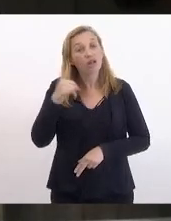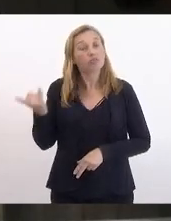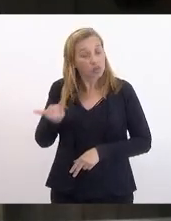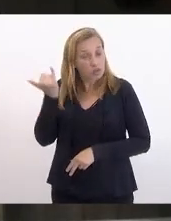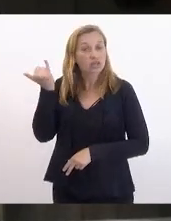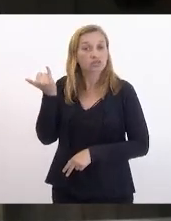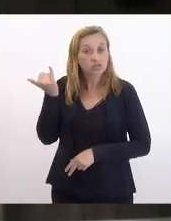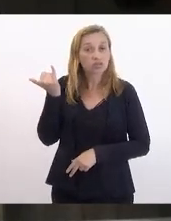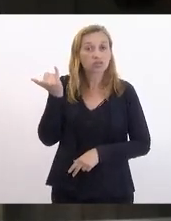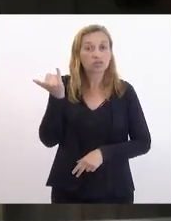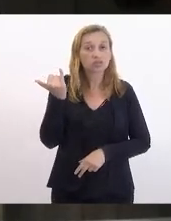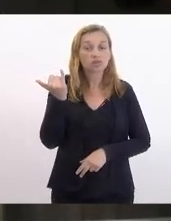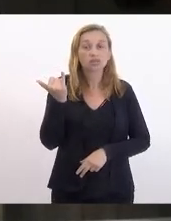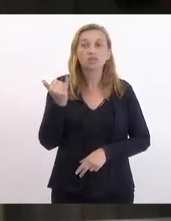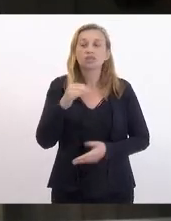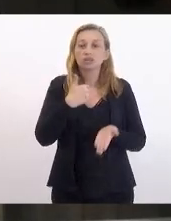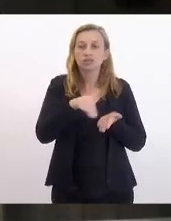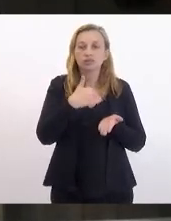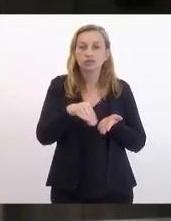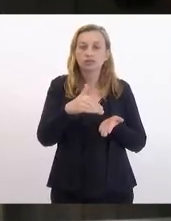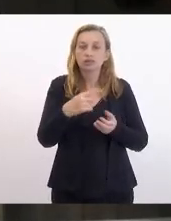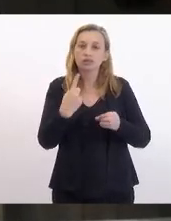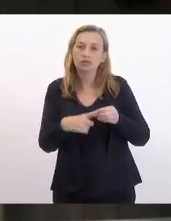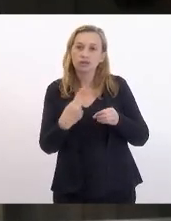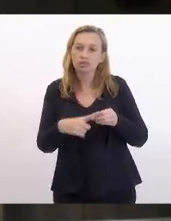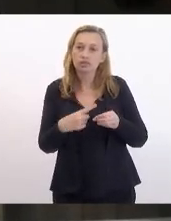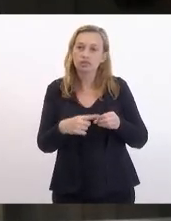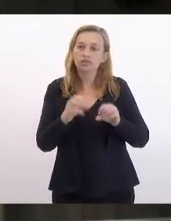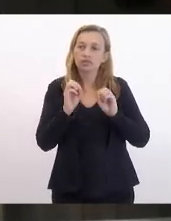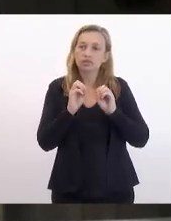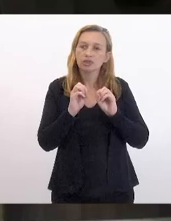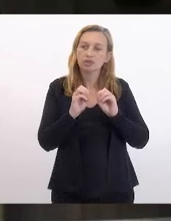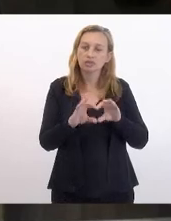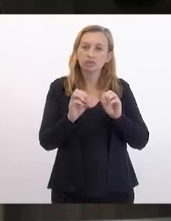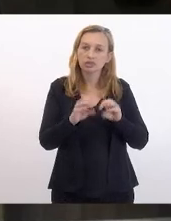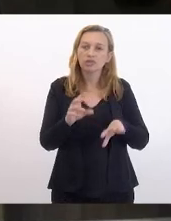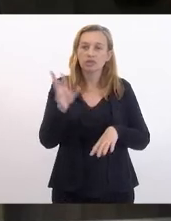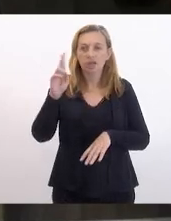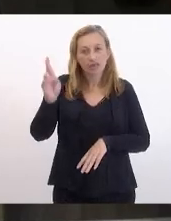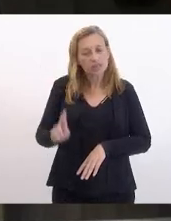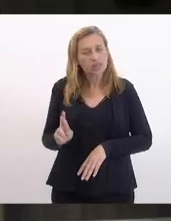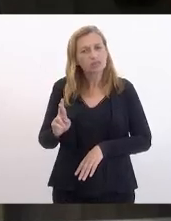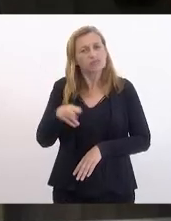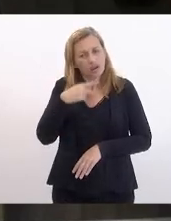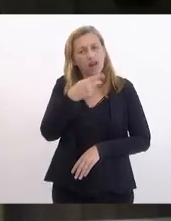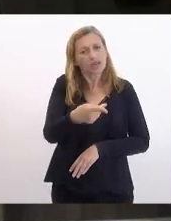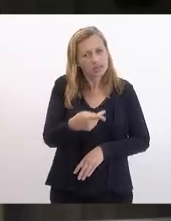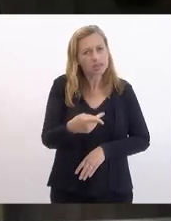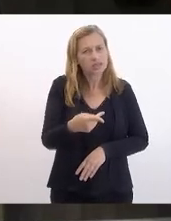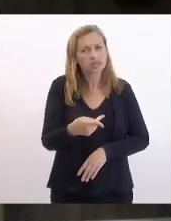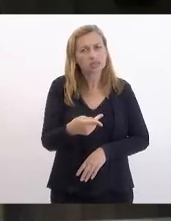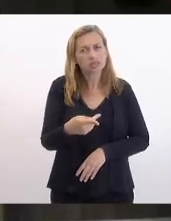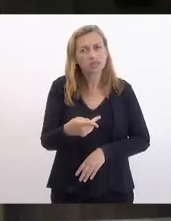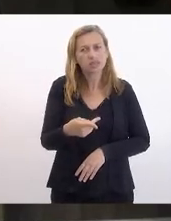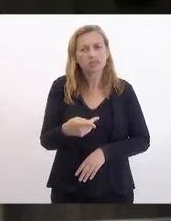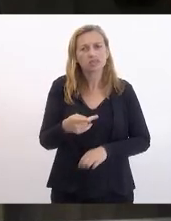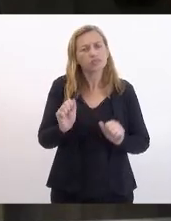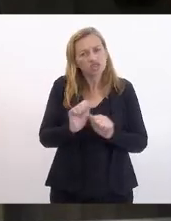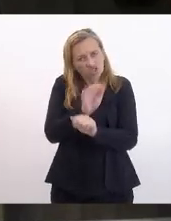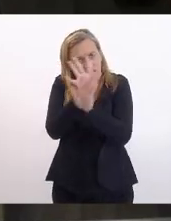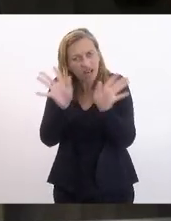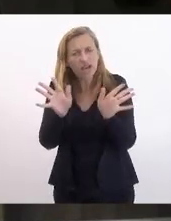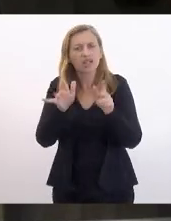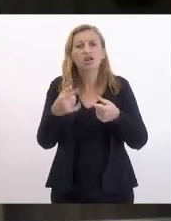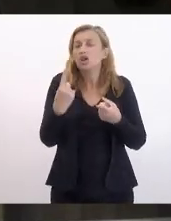importante que a Secretaria Municipal de Educação de Rezende se manifestasse de forma mais contundente